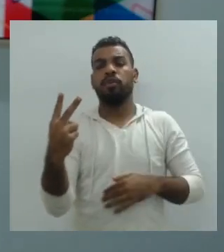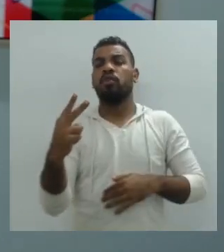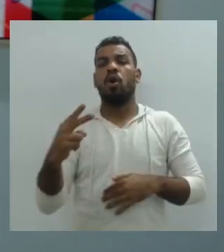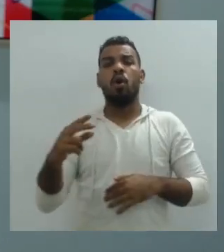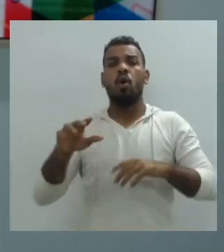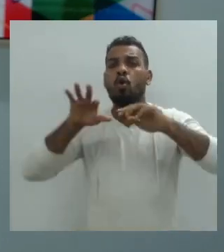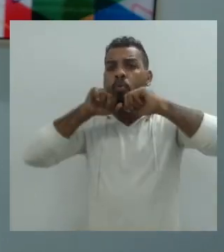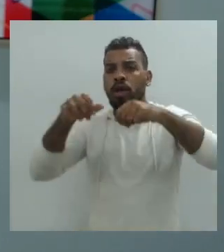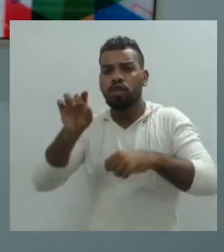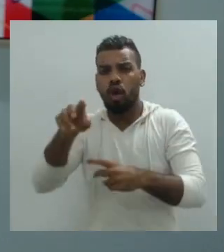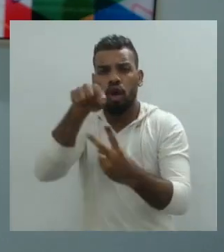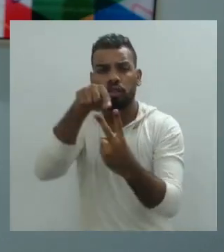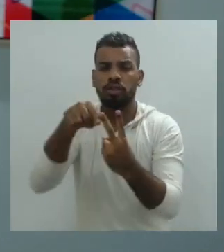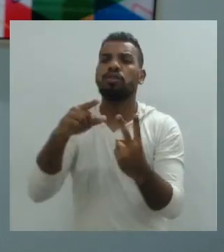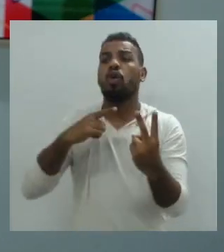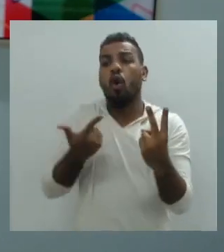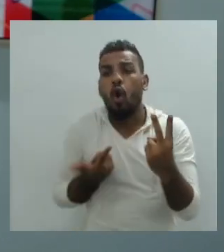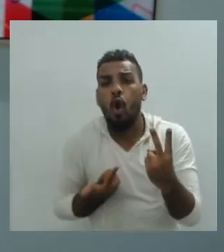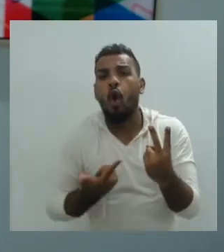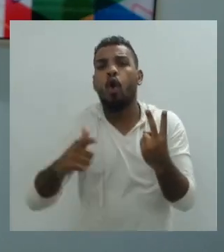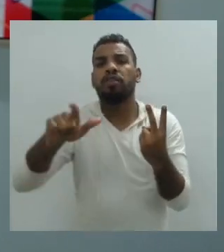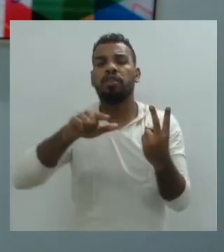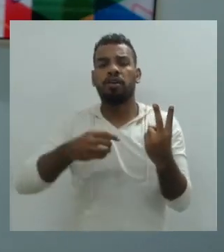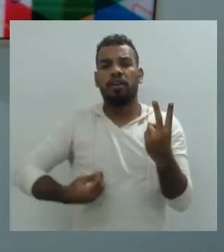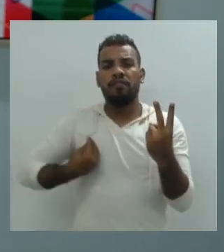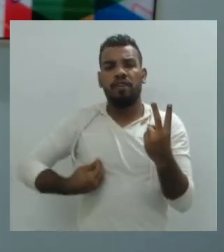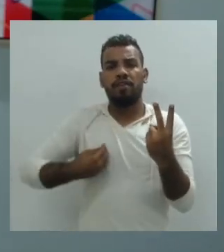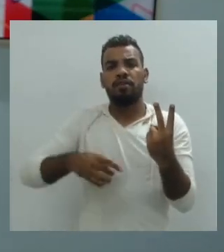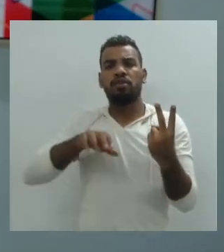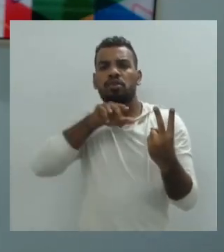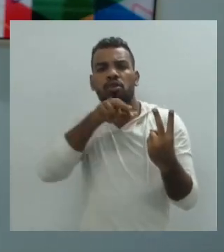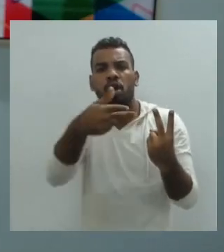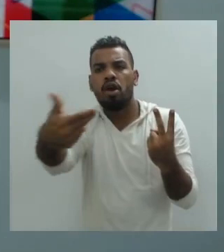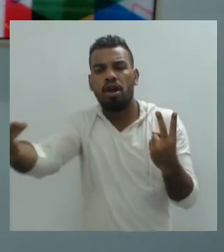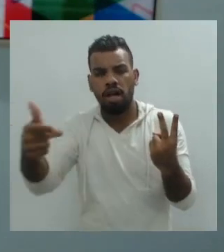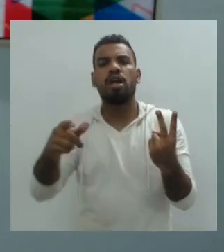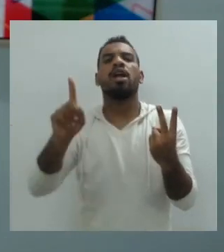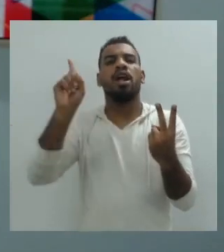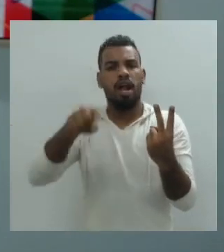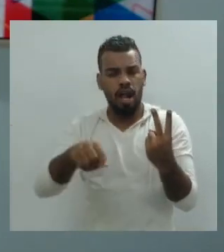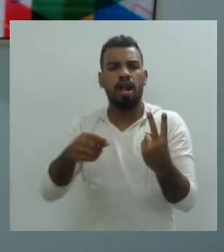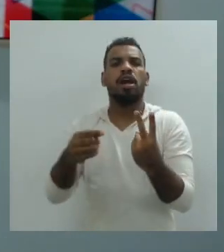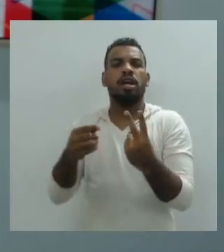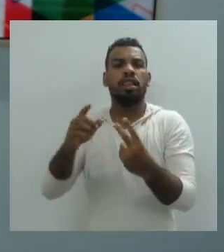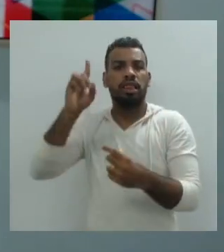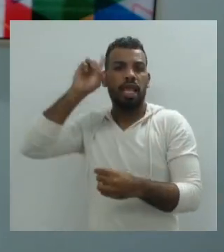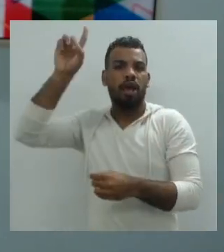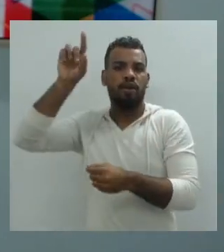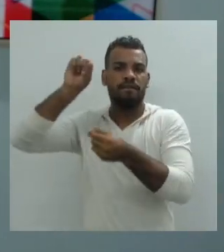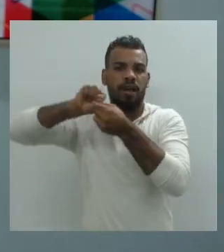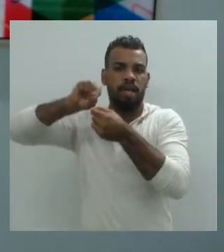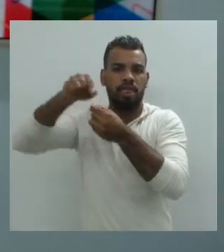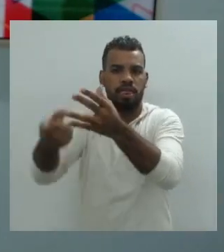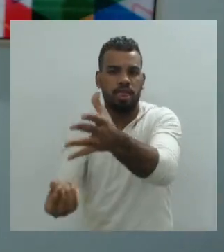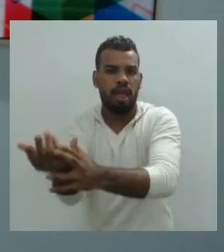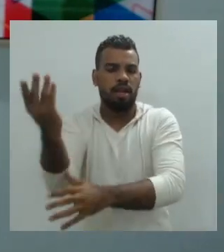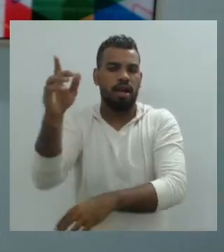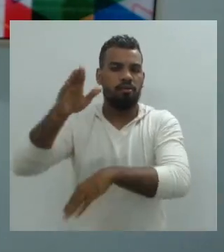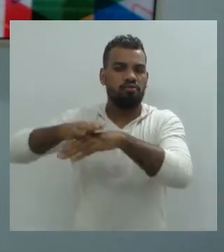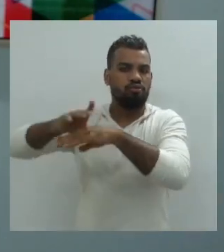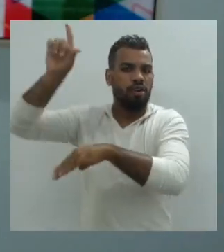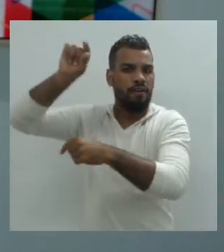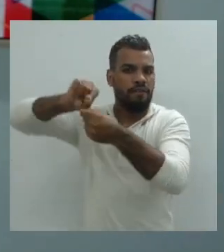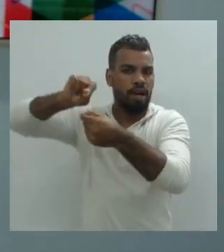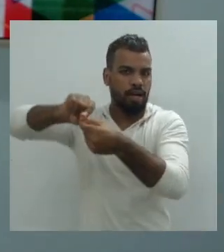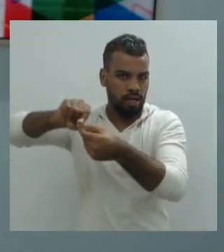os seres vivos teriam sido criados de maneira como são hoje. Ou seja, foram feitos da forma com